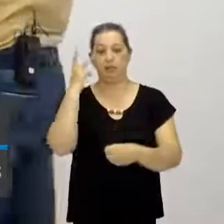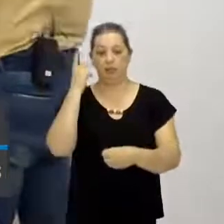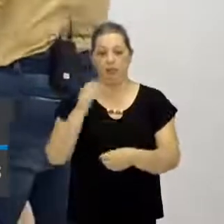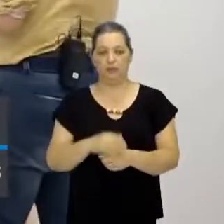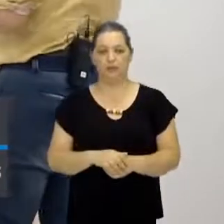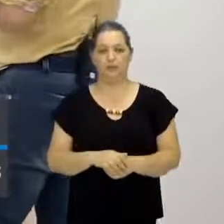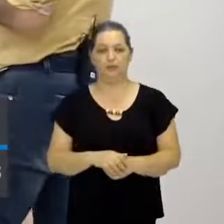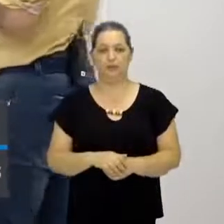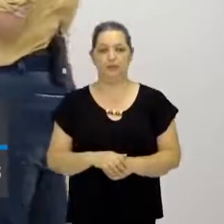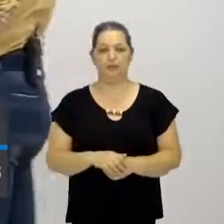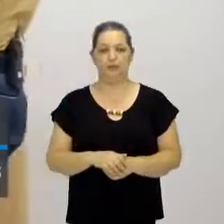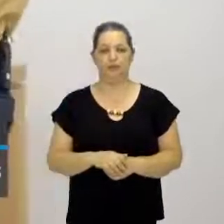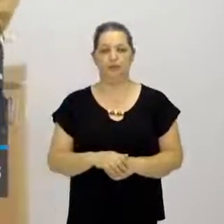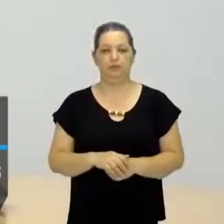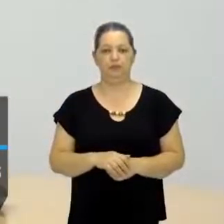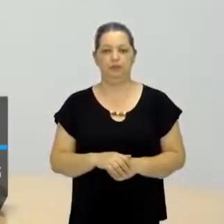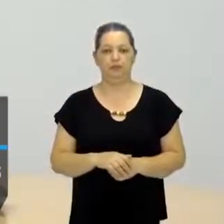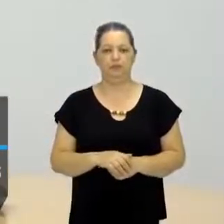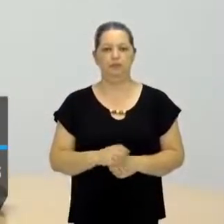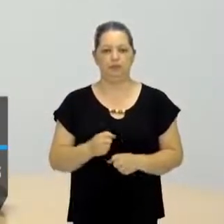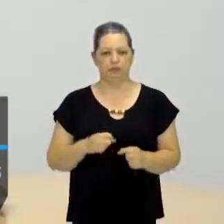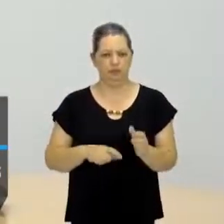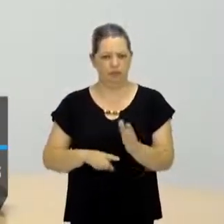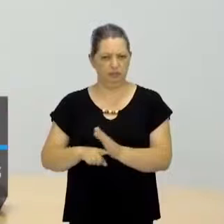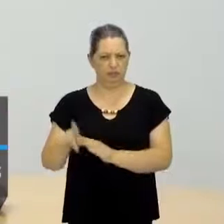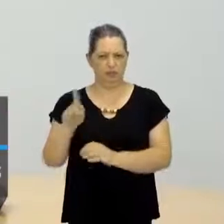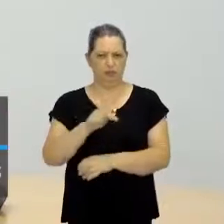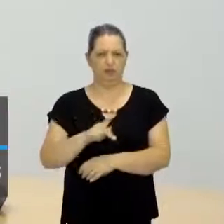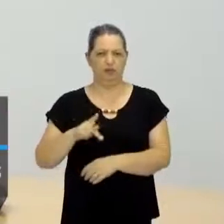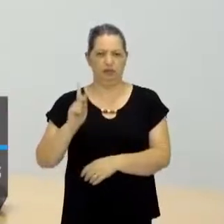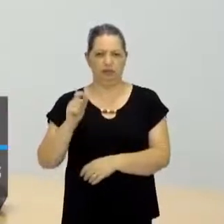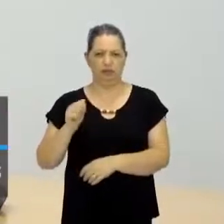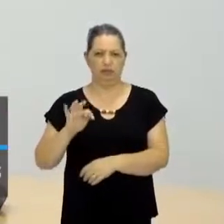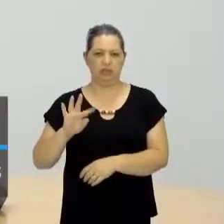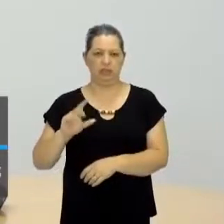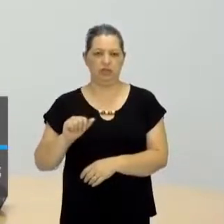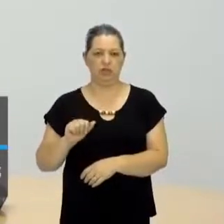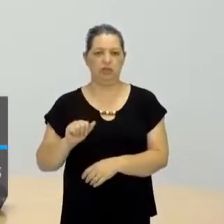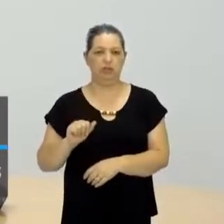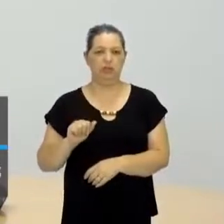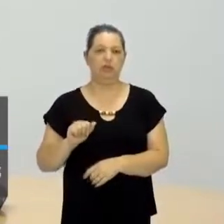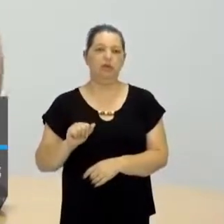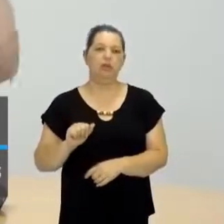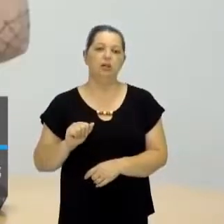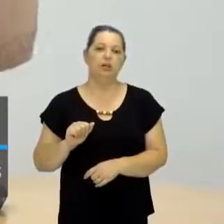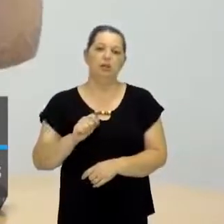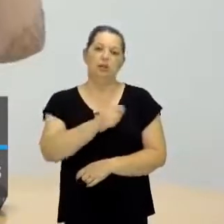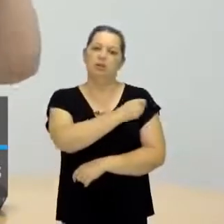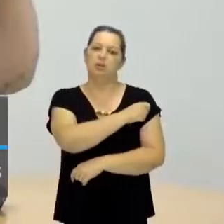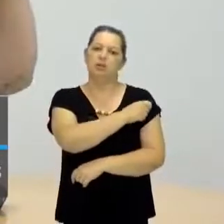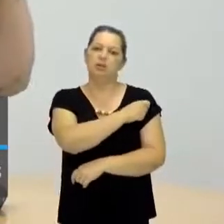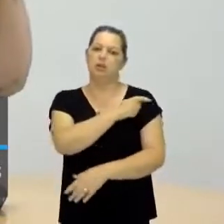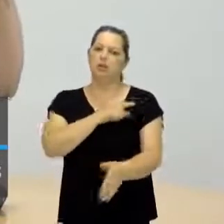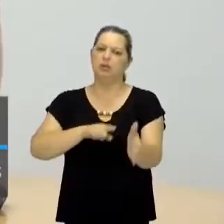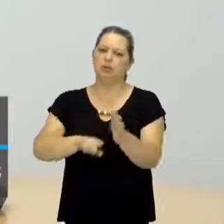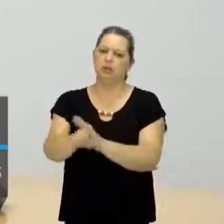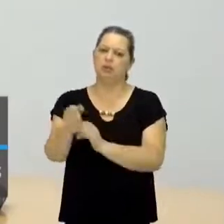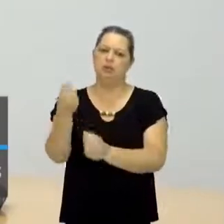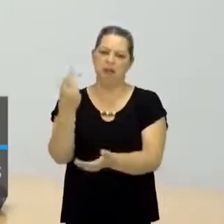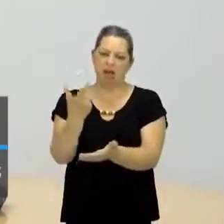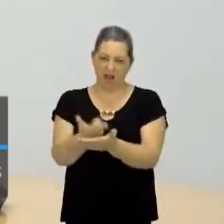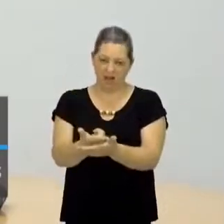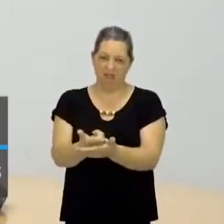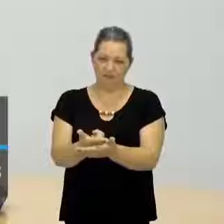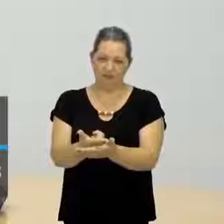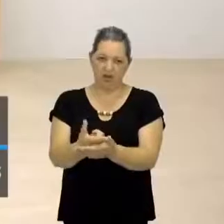próxima apertadinha aqui para nós. Posso lhe fazer uma pergunta? A professora Kátia, os estudantes dela perguntam se eles pagavam as passagens para vir para